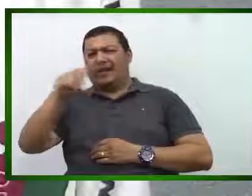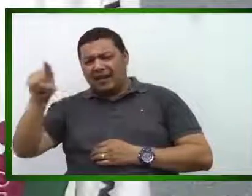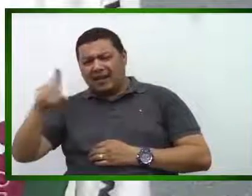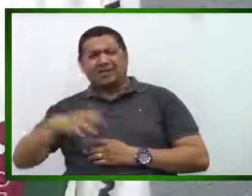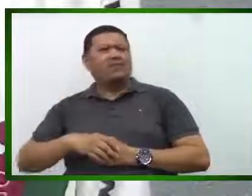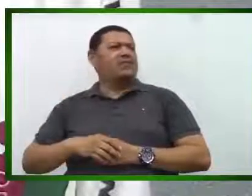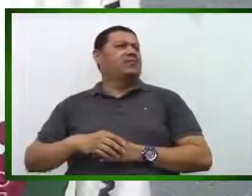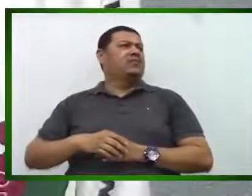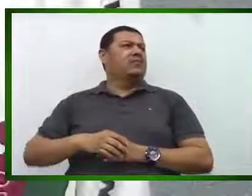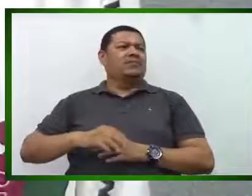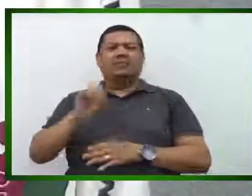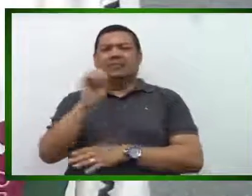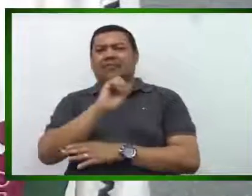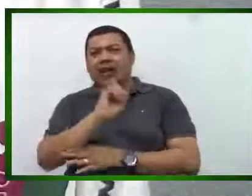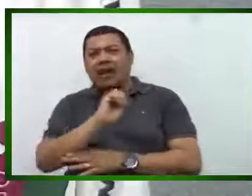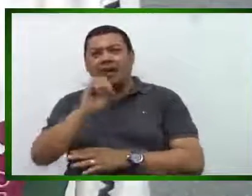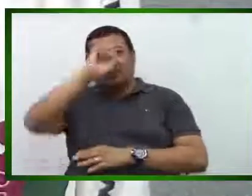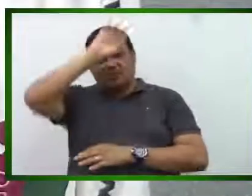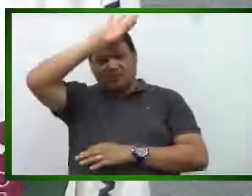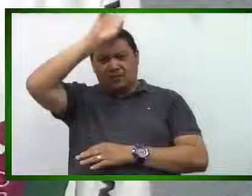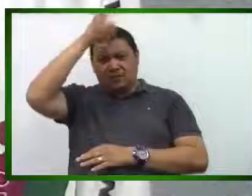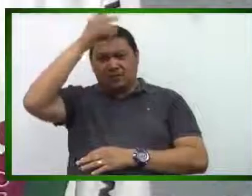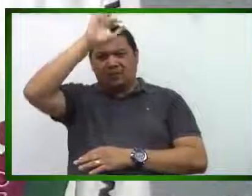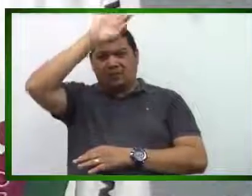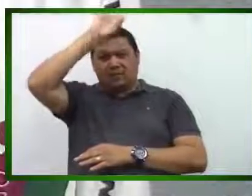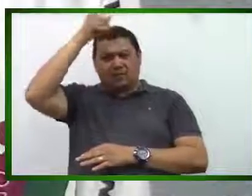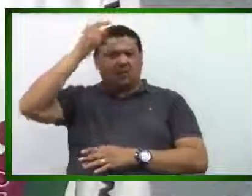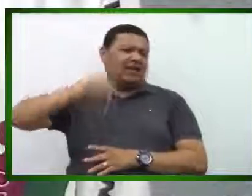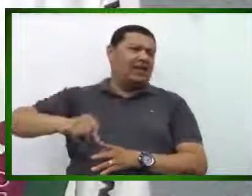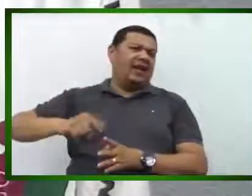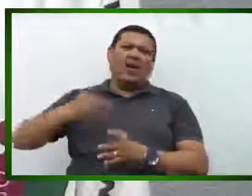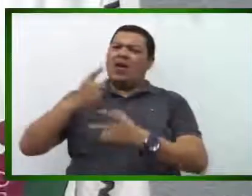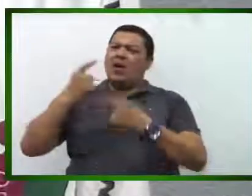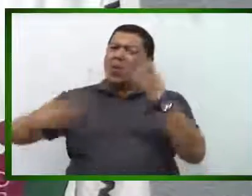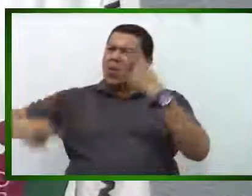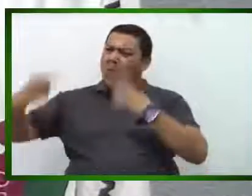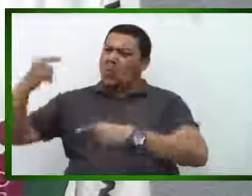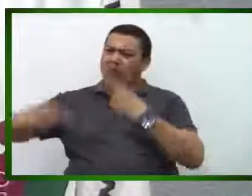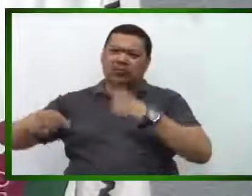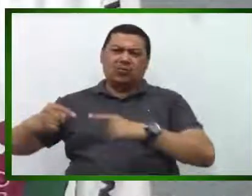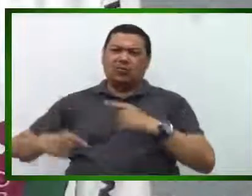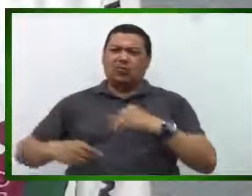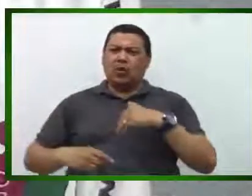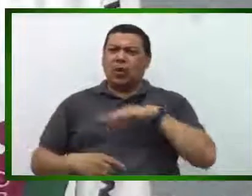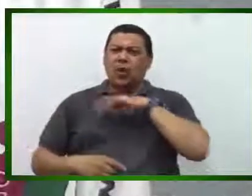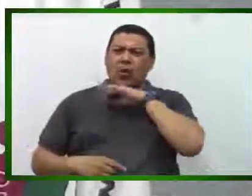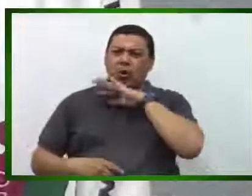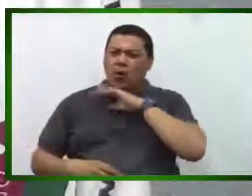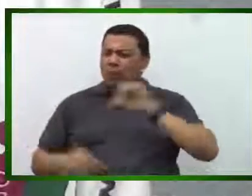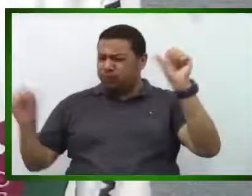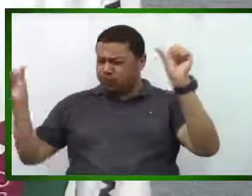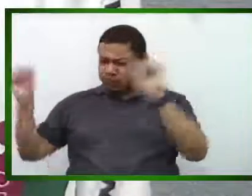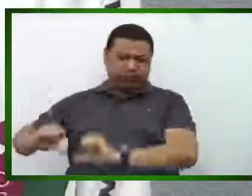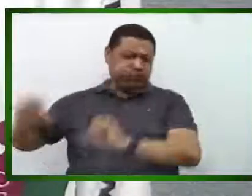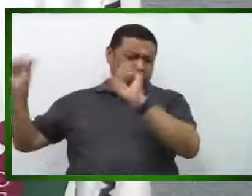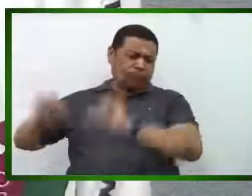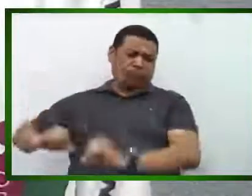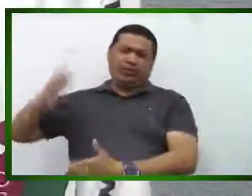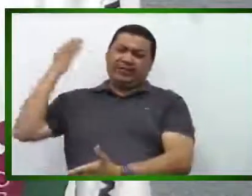de ambulância, de tudo quanto é tipo de político que caiu na sua